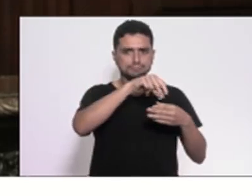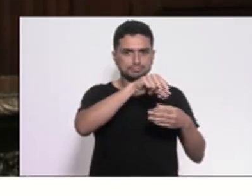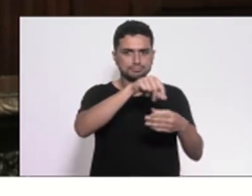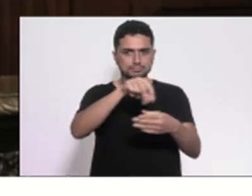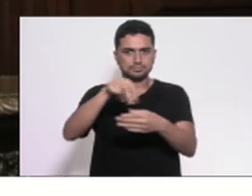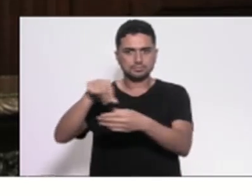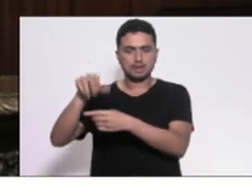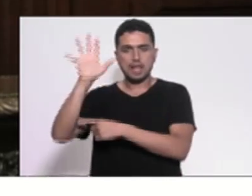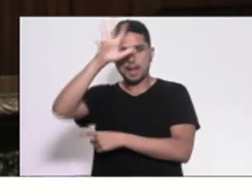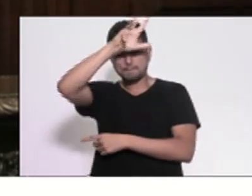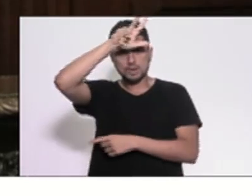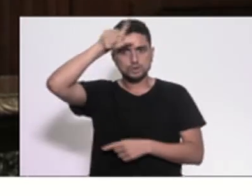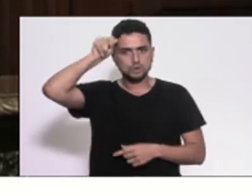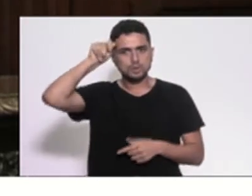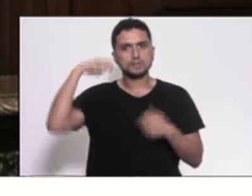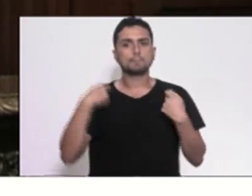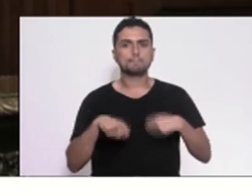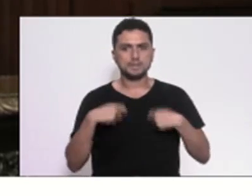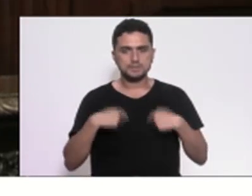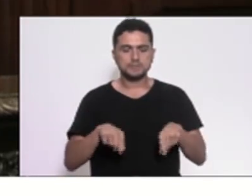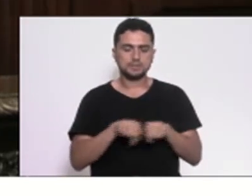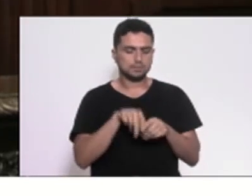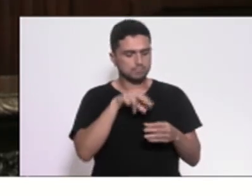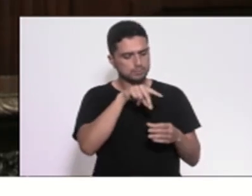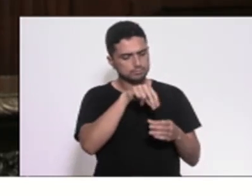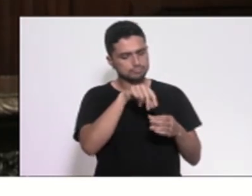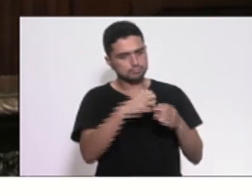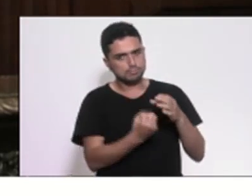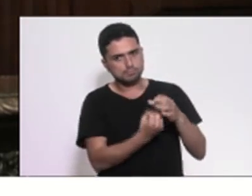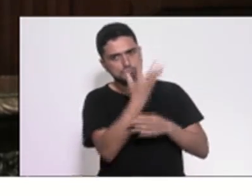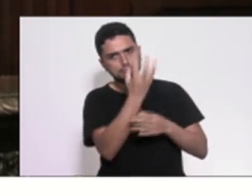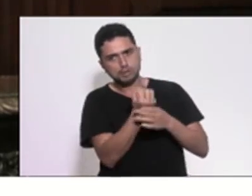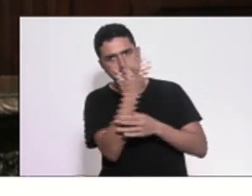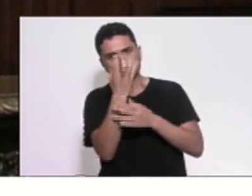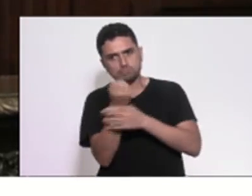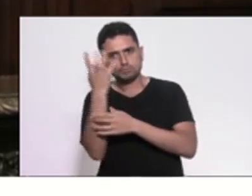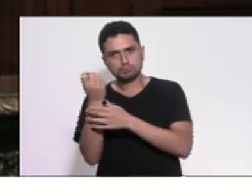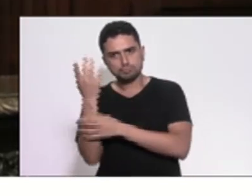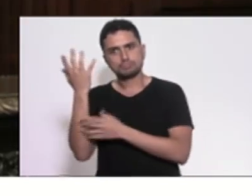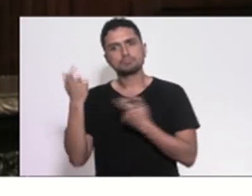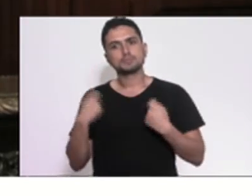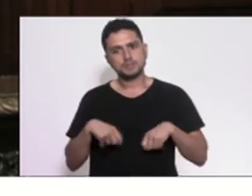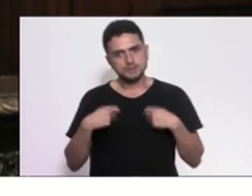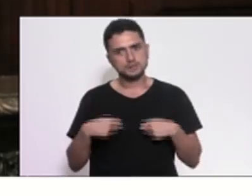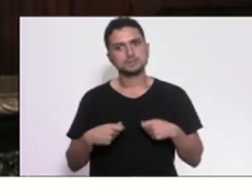Amazônia também precisa de uma grande política de reflorestamento. Muito obrigado, senhor.